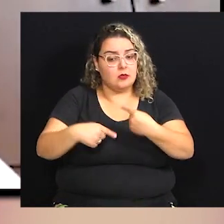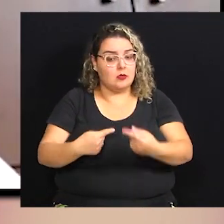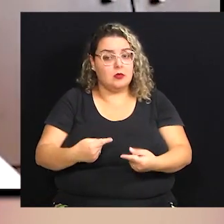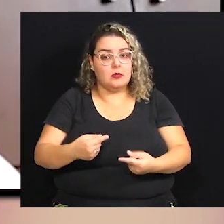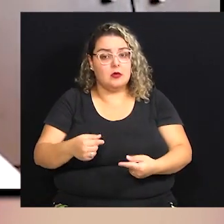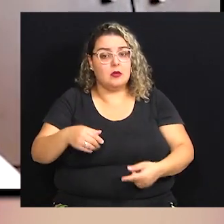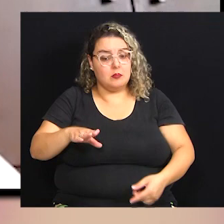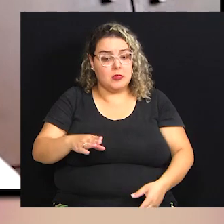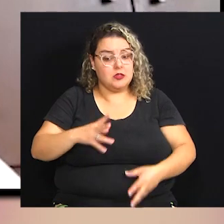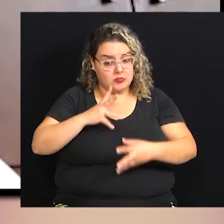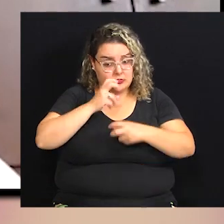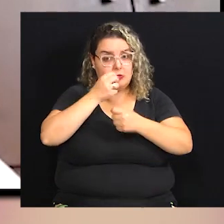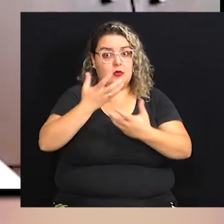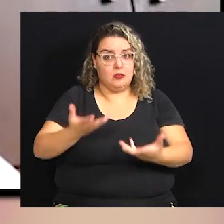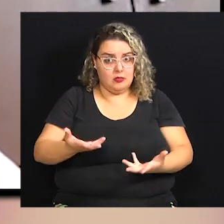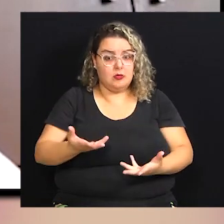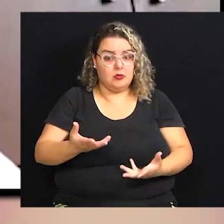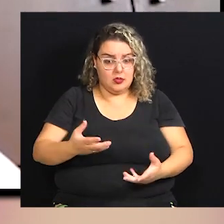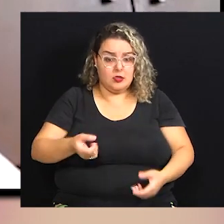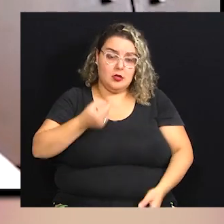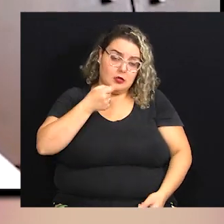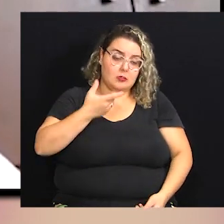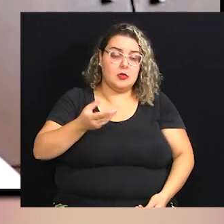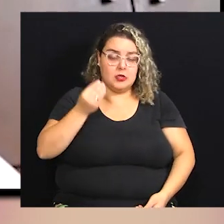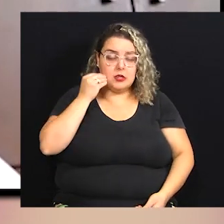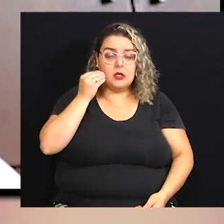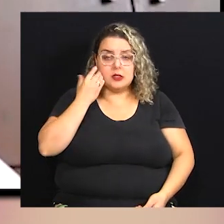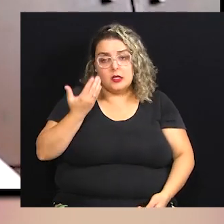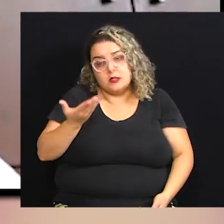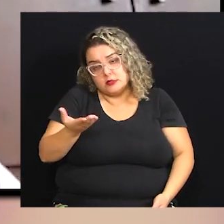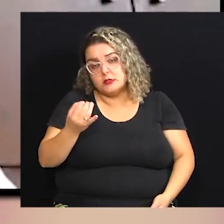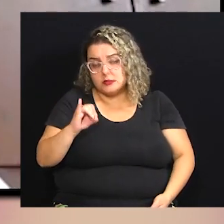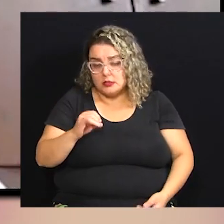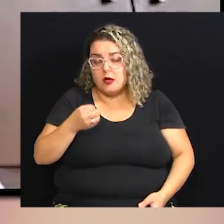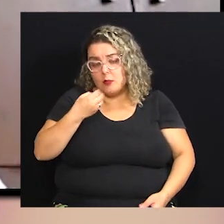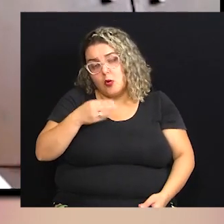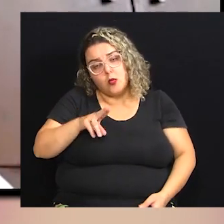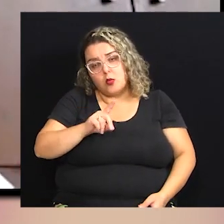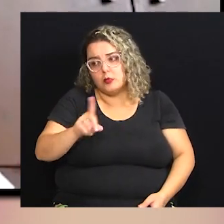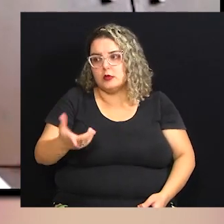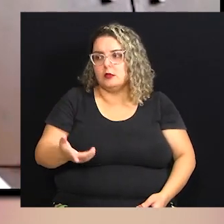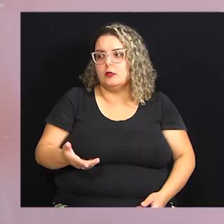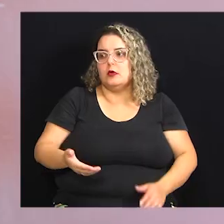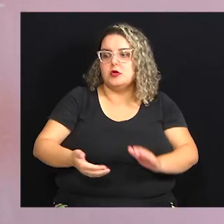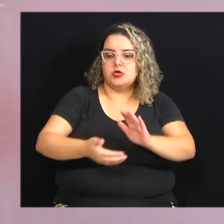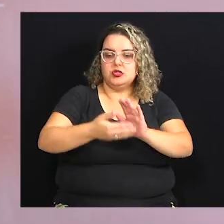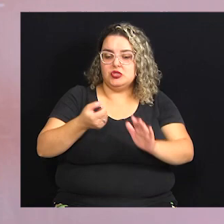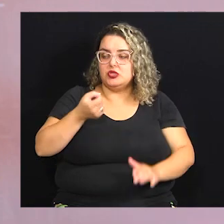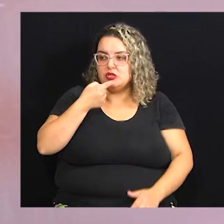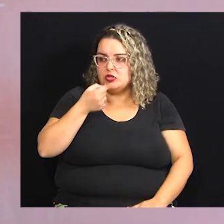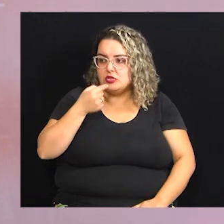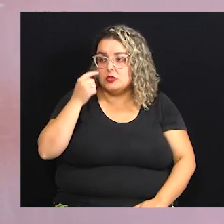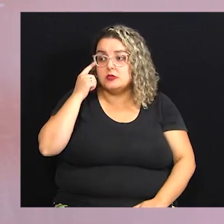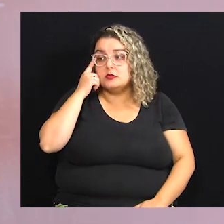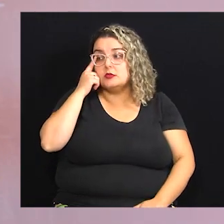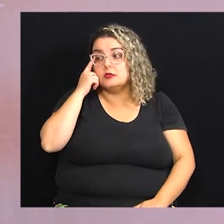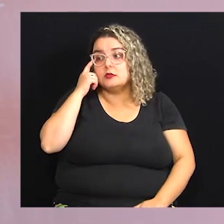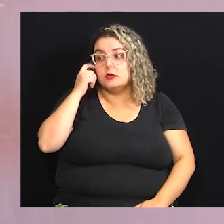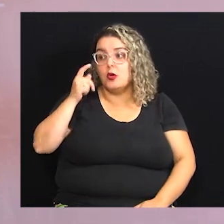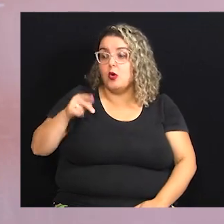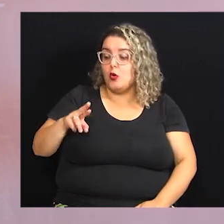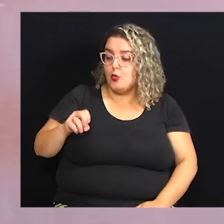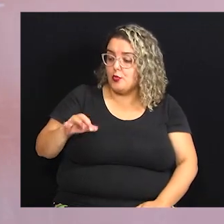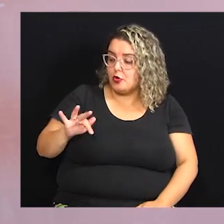remédio, tem pessoas que já são mais refratárias. Tem que tentar e ver se para você aquilo é adequado ou não. Tirar o remédio,